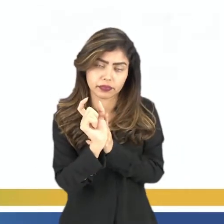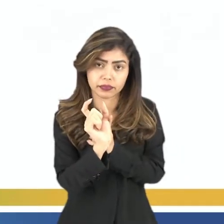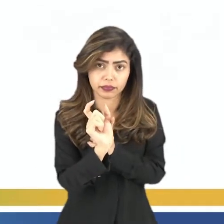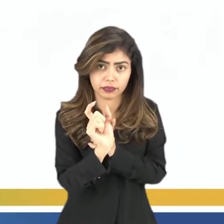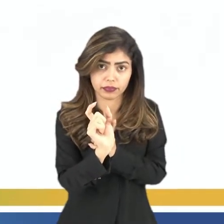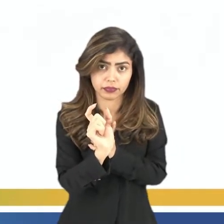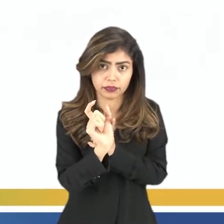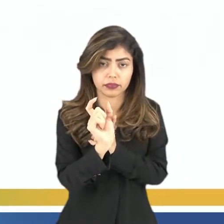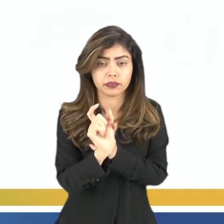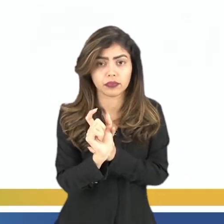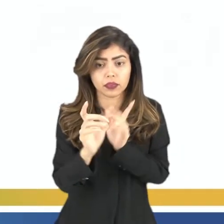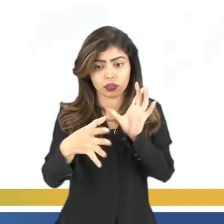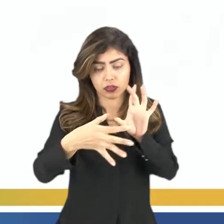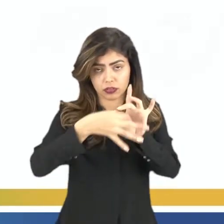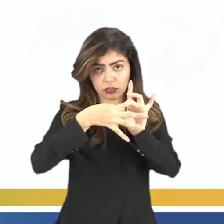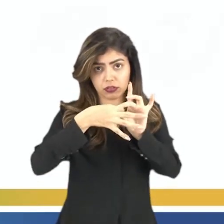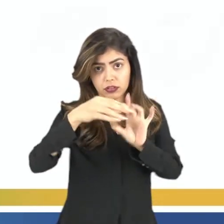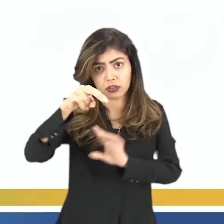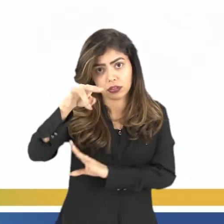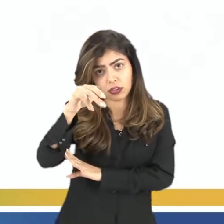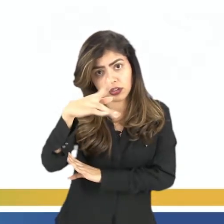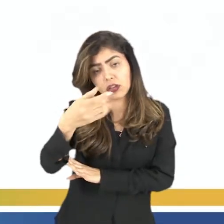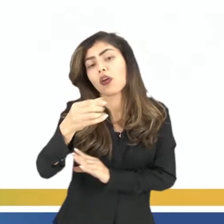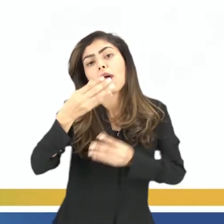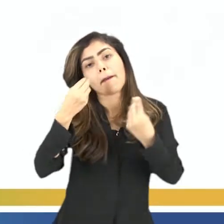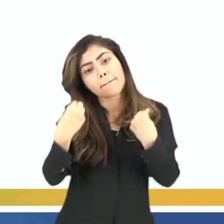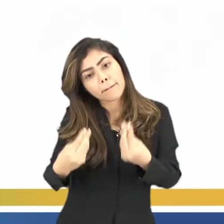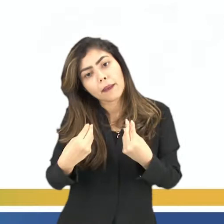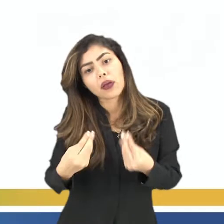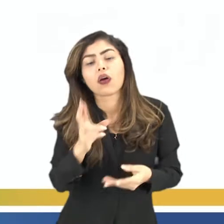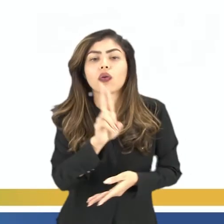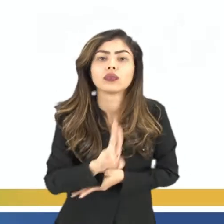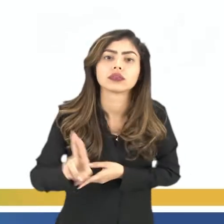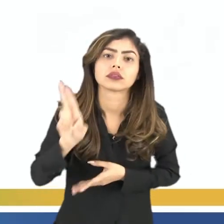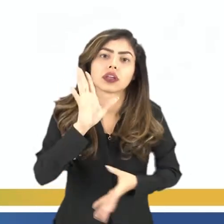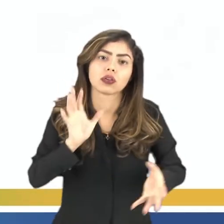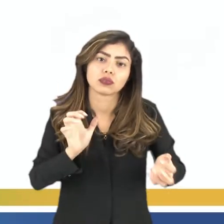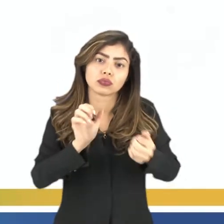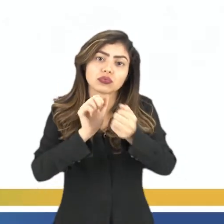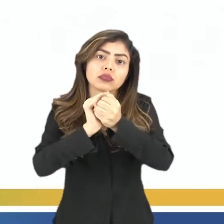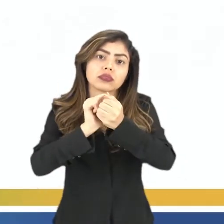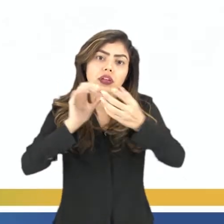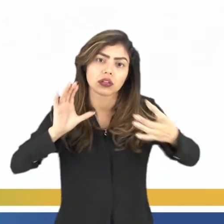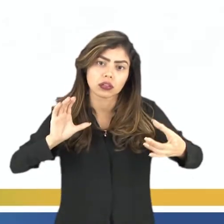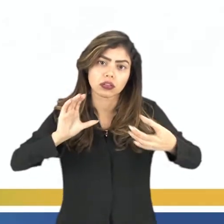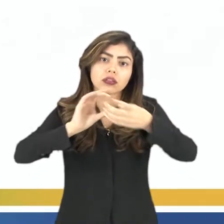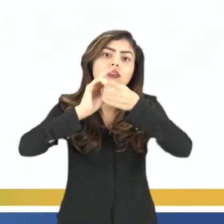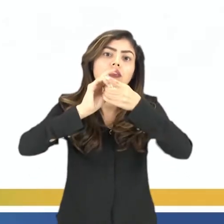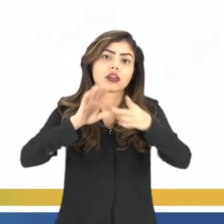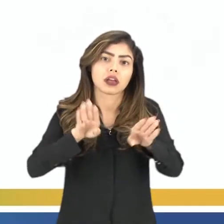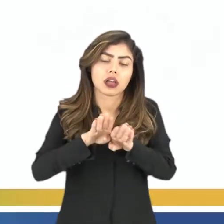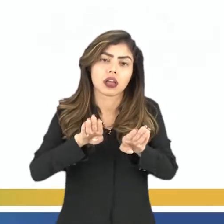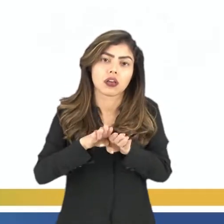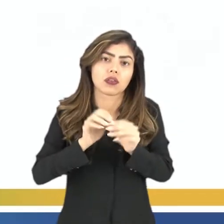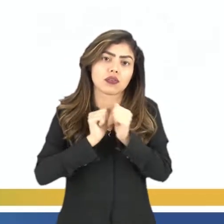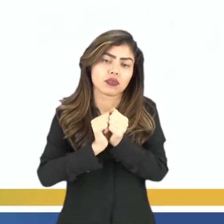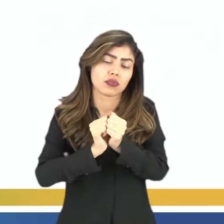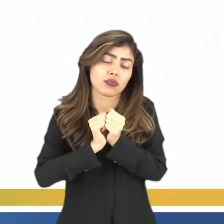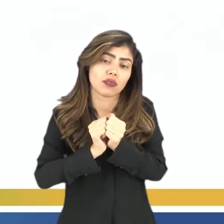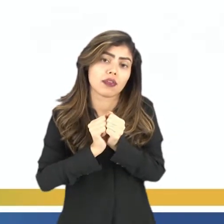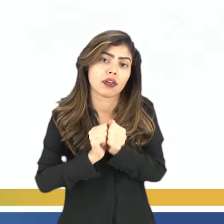ou nexos, tá? Que servem para unir as orações ou proposições,